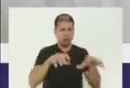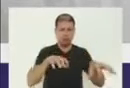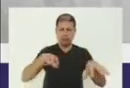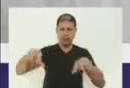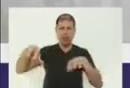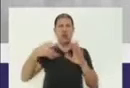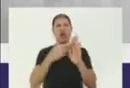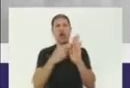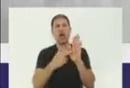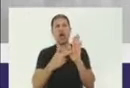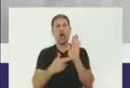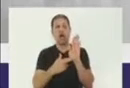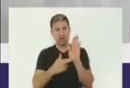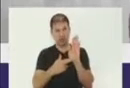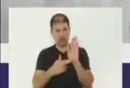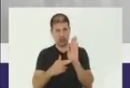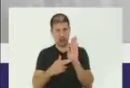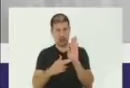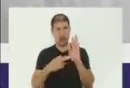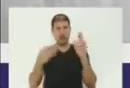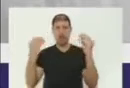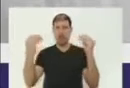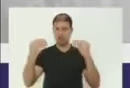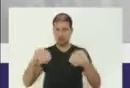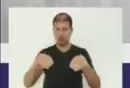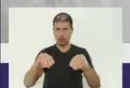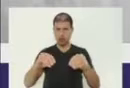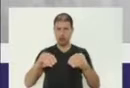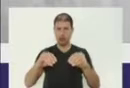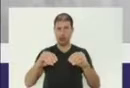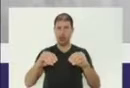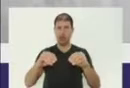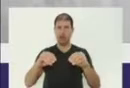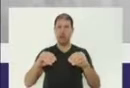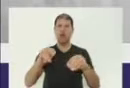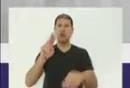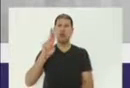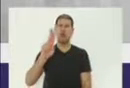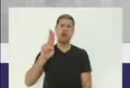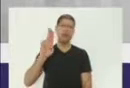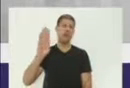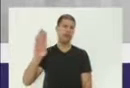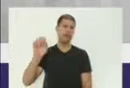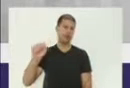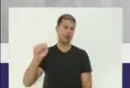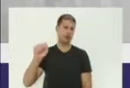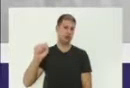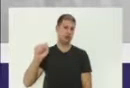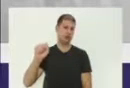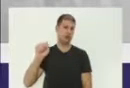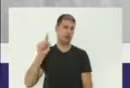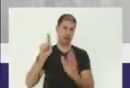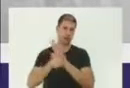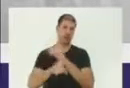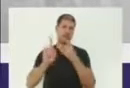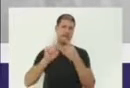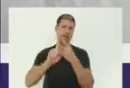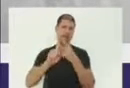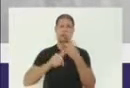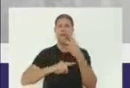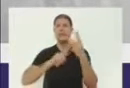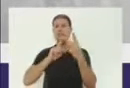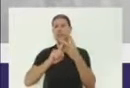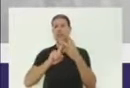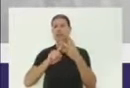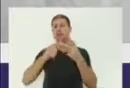regra que se coloca e se implanta uma unidade básica de saúde? Essa foi a primeira pergunta. Na segunda,